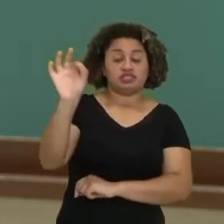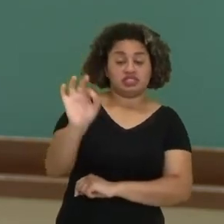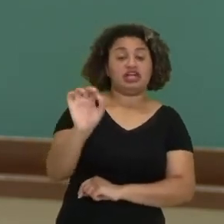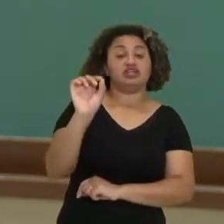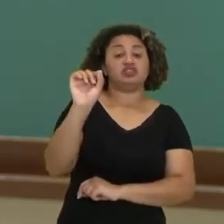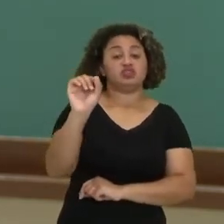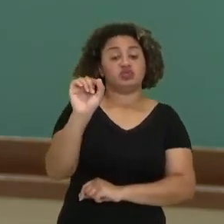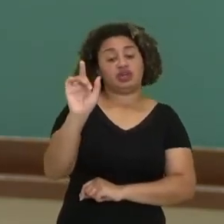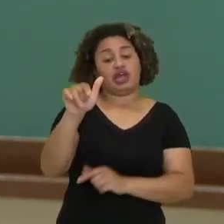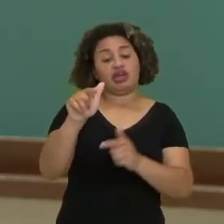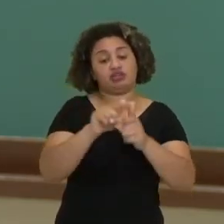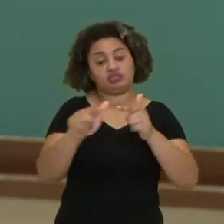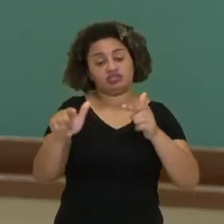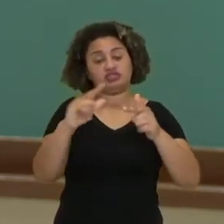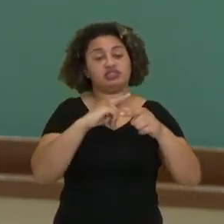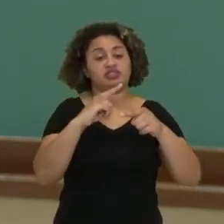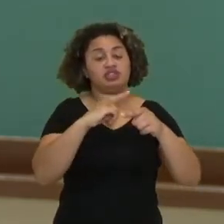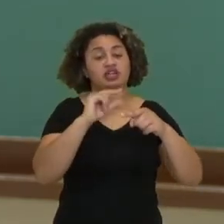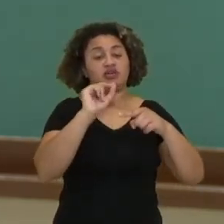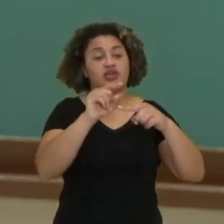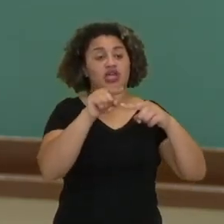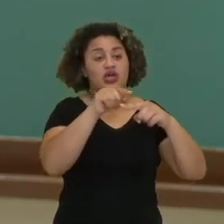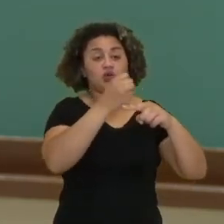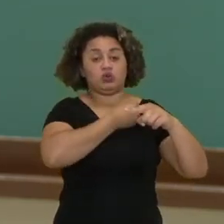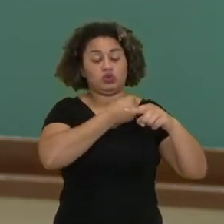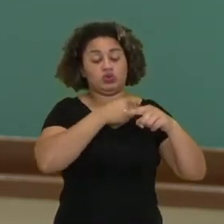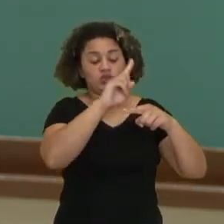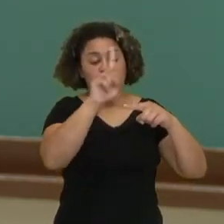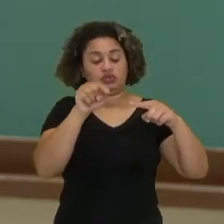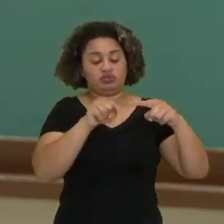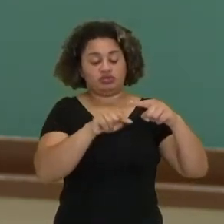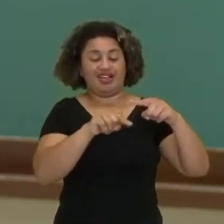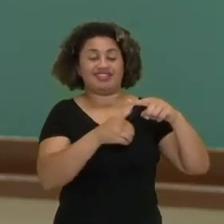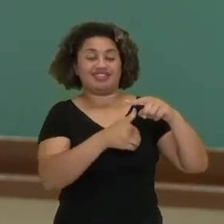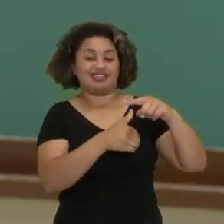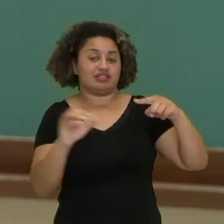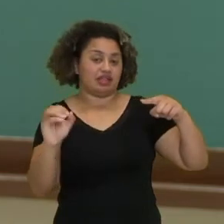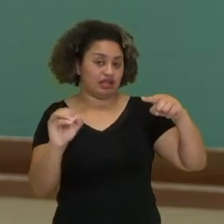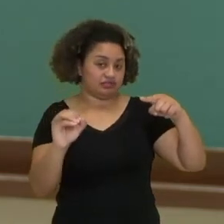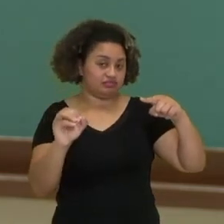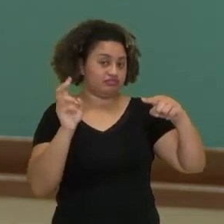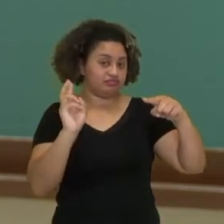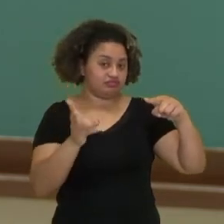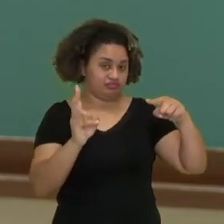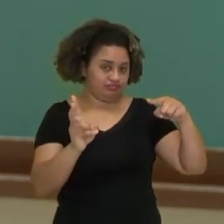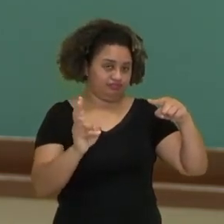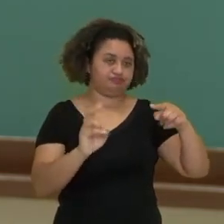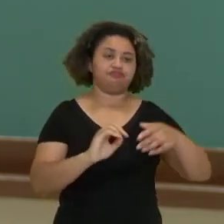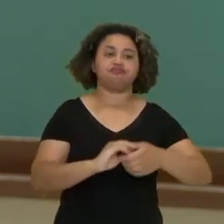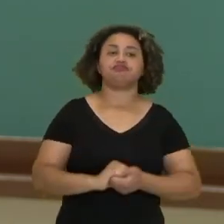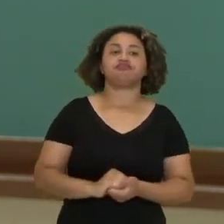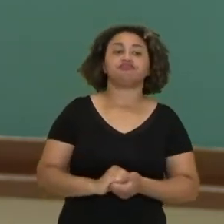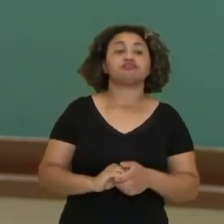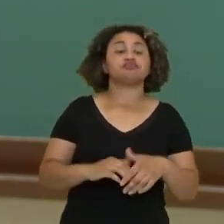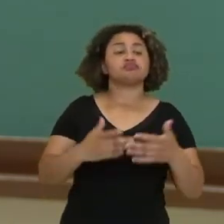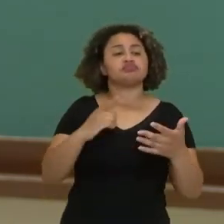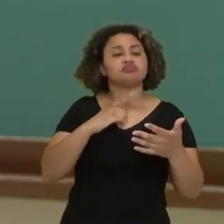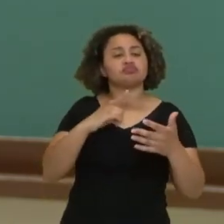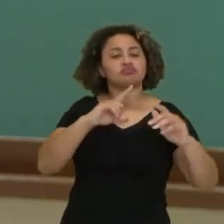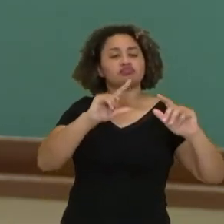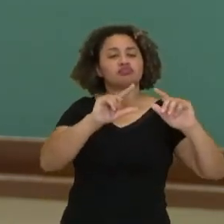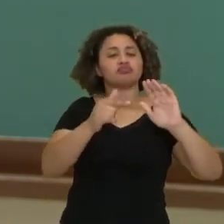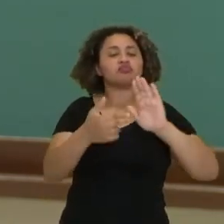razão, né, que tem origem quando essa razão tem um denominador igual a 100, ok? Então aqui nós temos